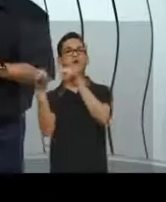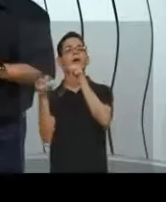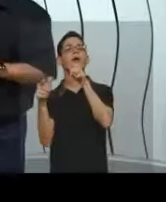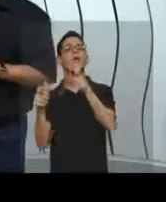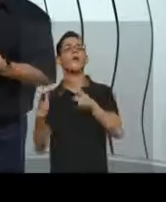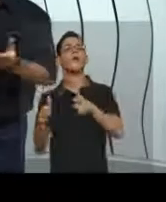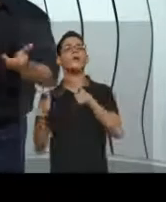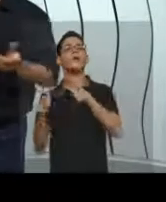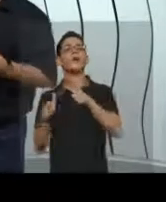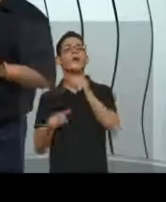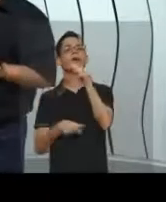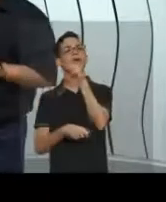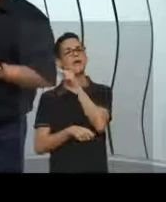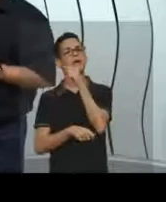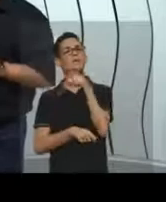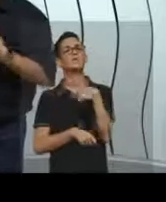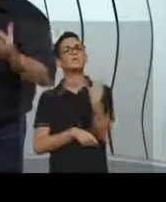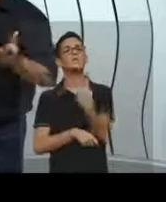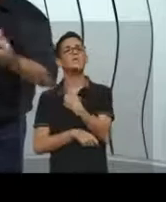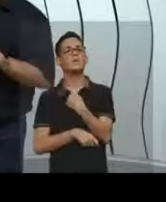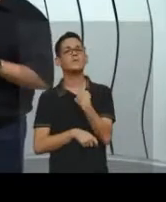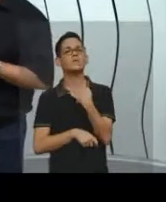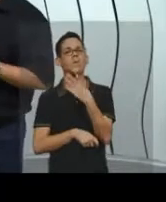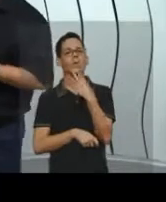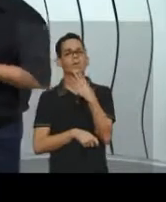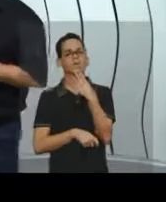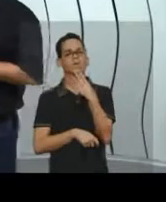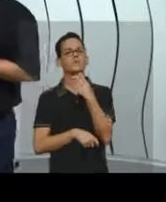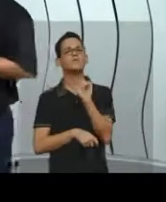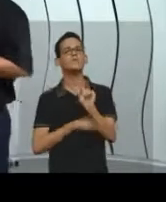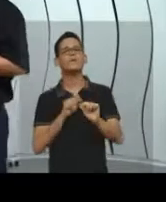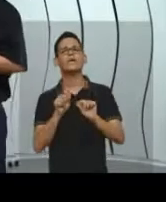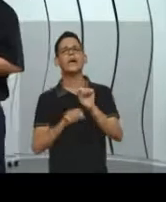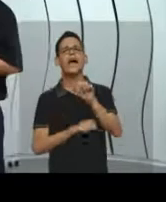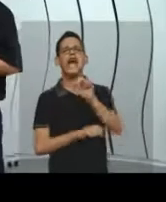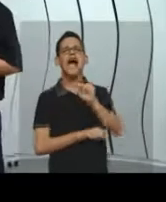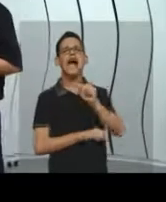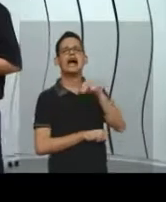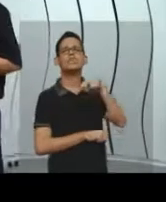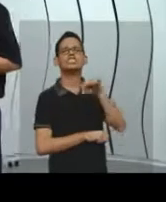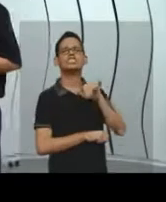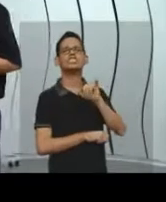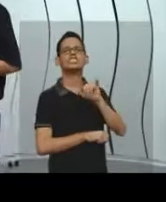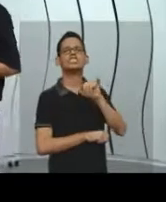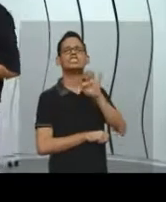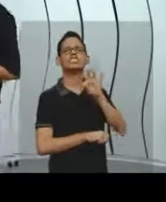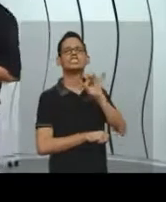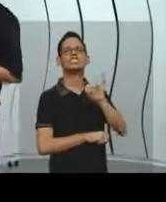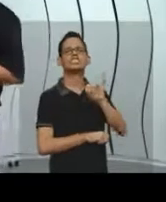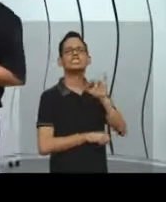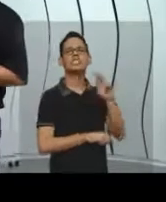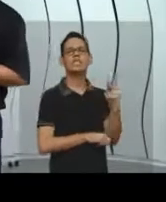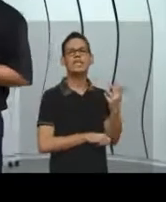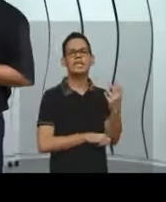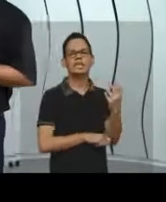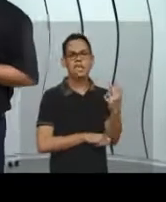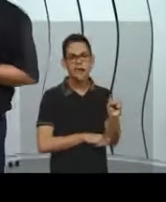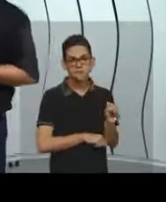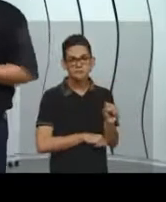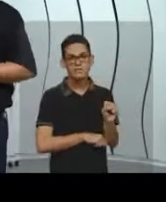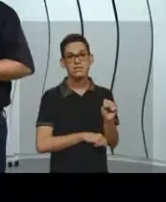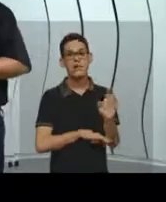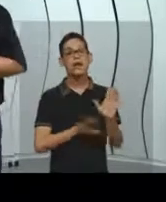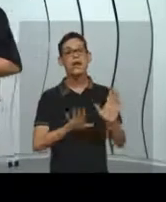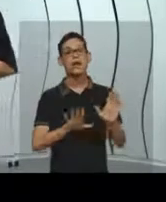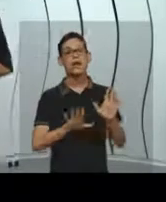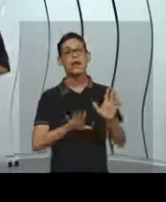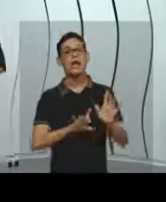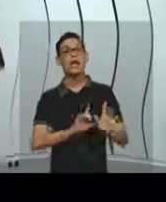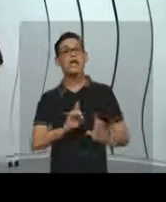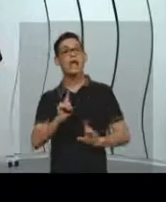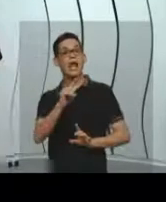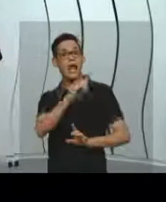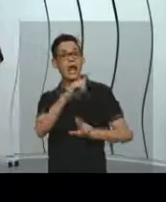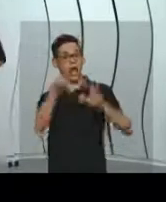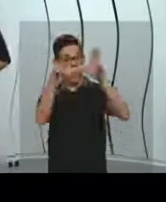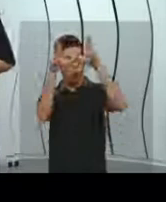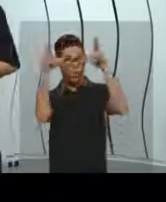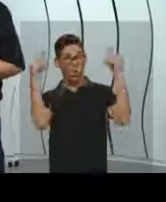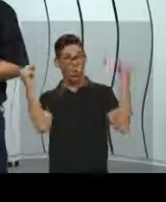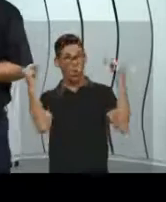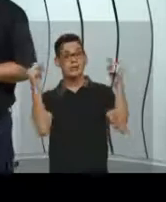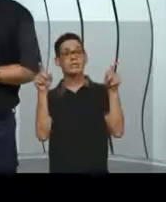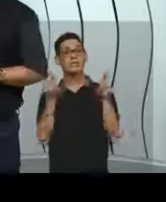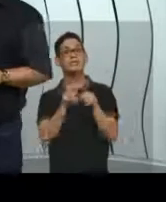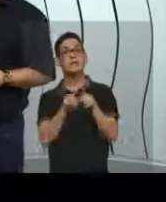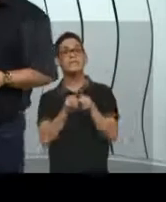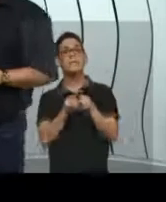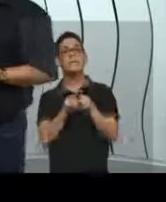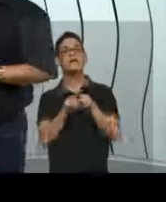Antilhas holandesas, até a gente conhece como Antilhas holandesas, né? E passaram a concorrer no mercado internacional daquele período